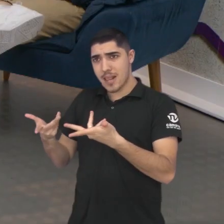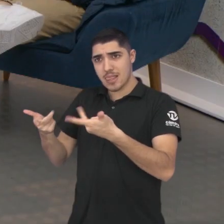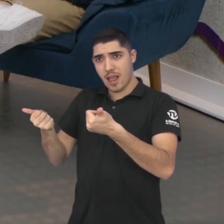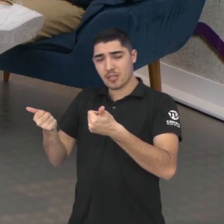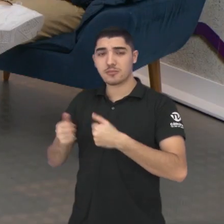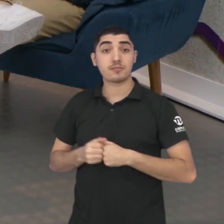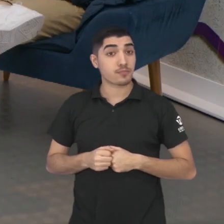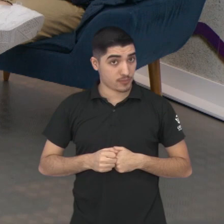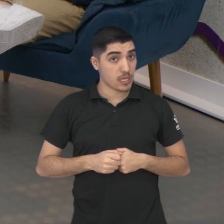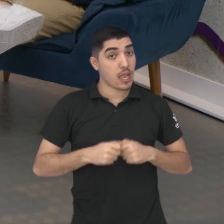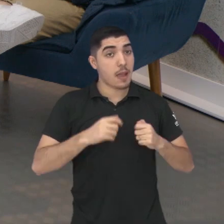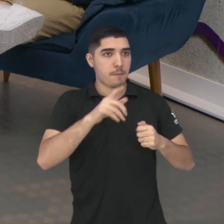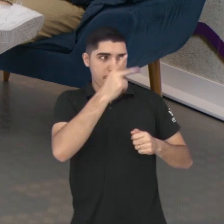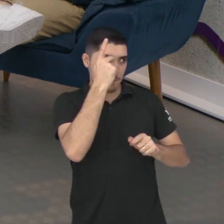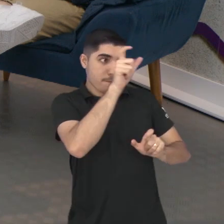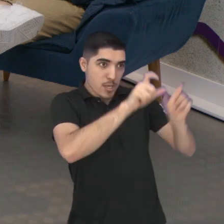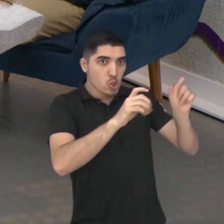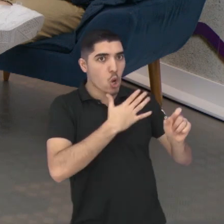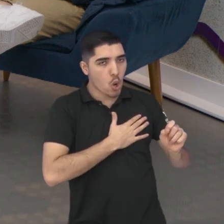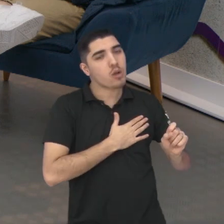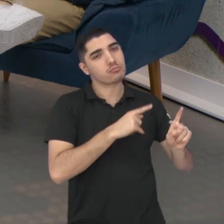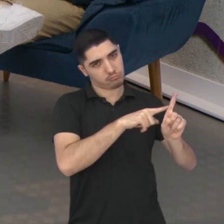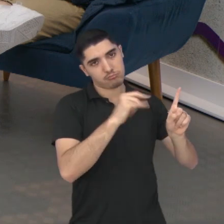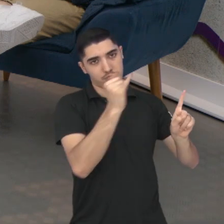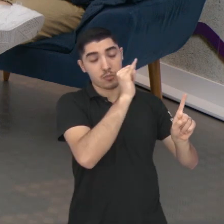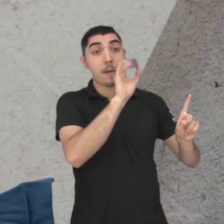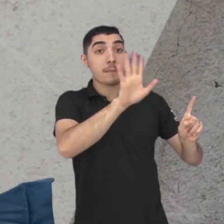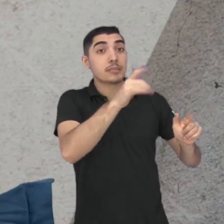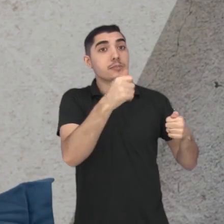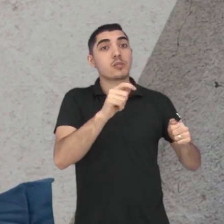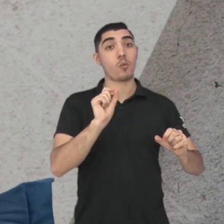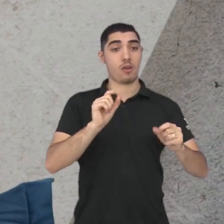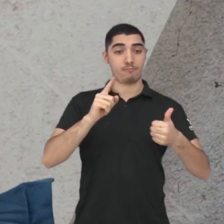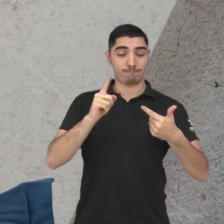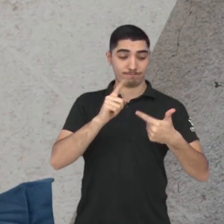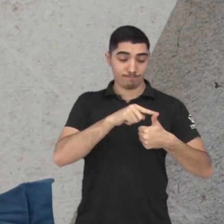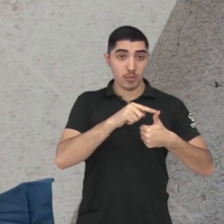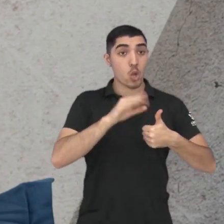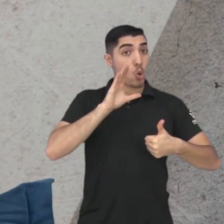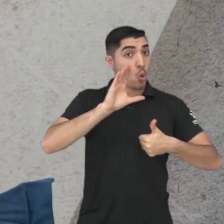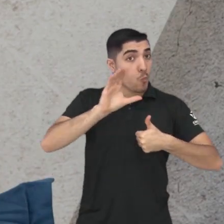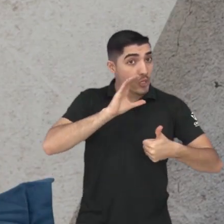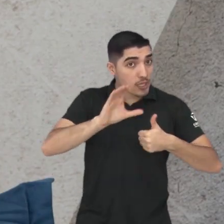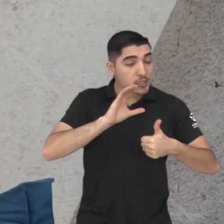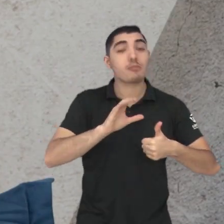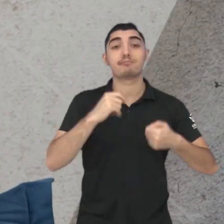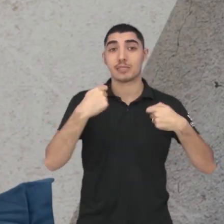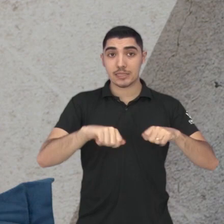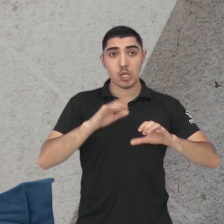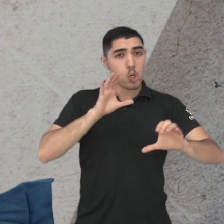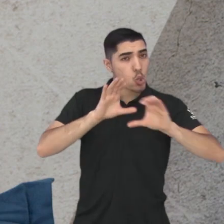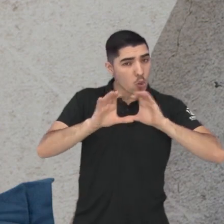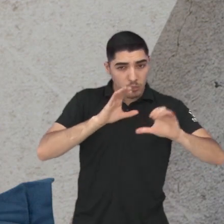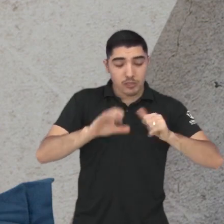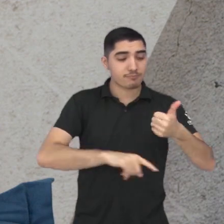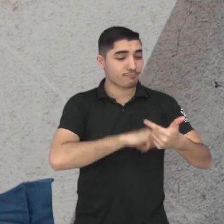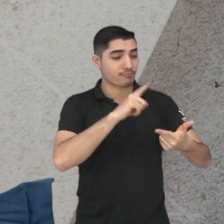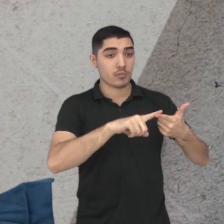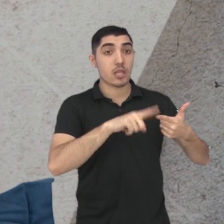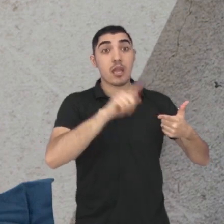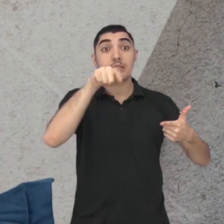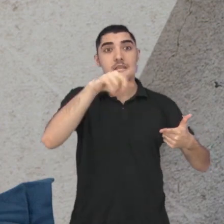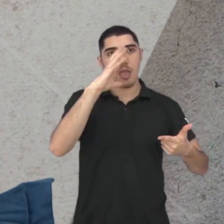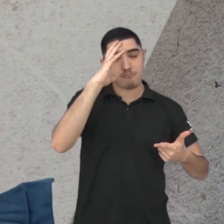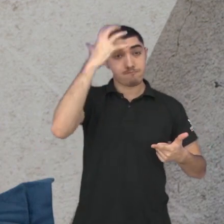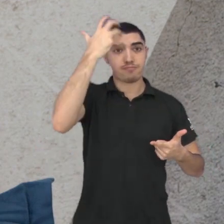olha, além de gostar de pessoas, tem que gostar de comunicação, tem que ter trato, né, com as pessoas. A gente resolve muitos problemas, não parece, mas o turismo também tem